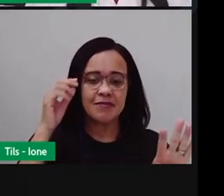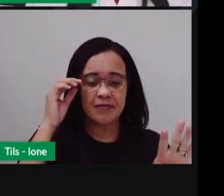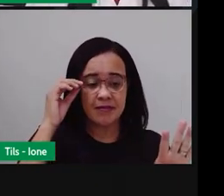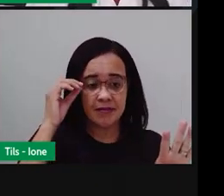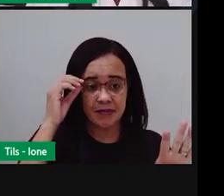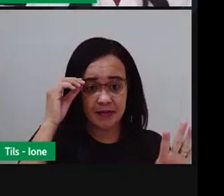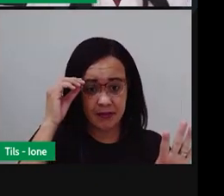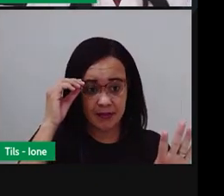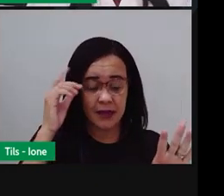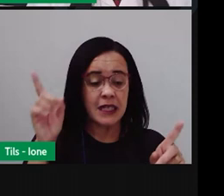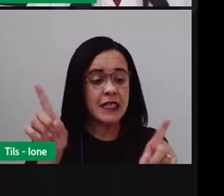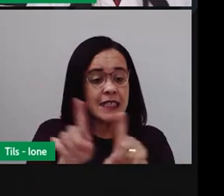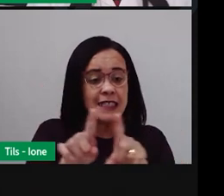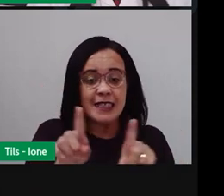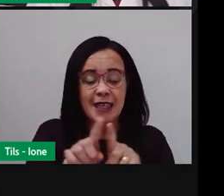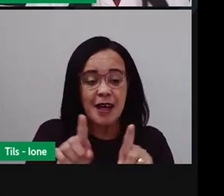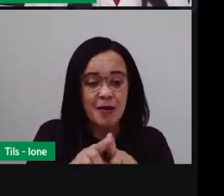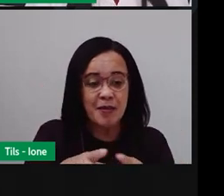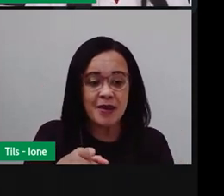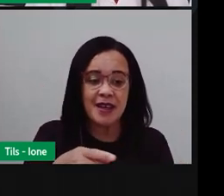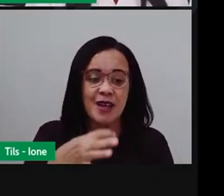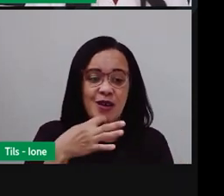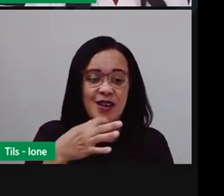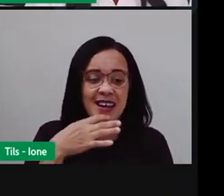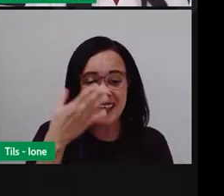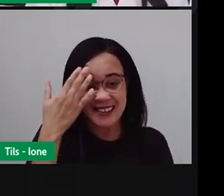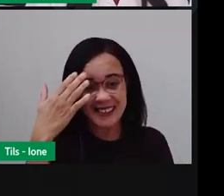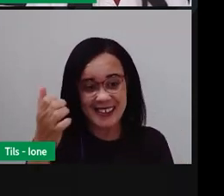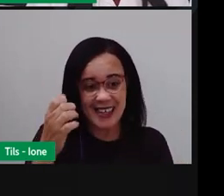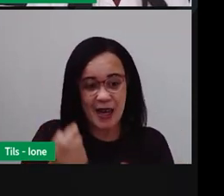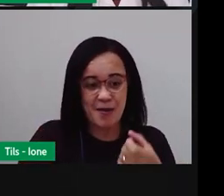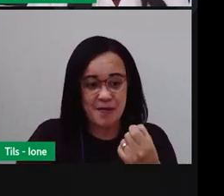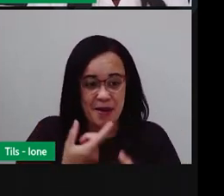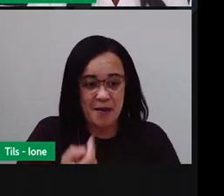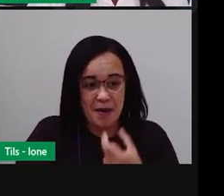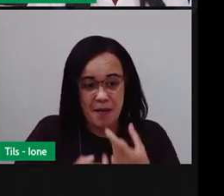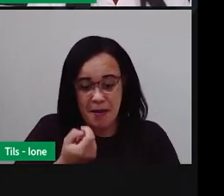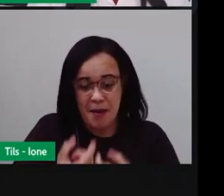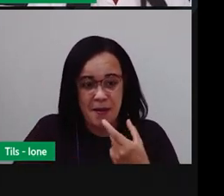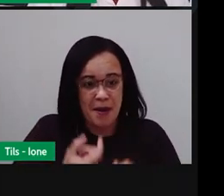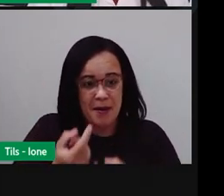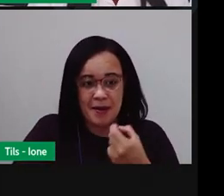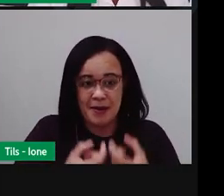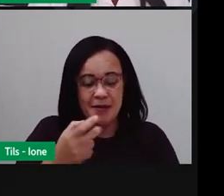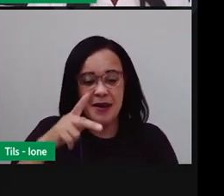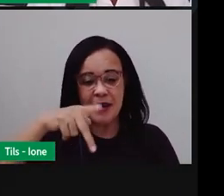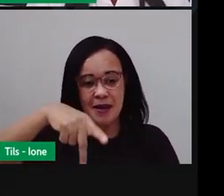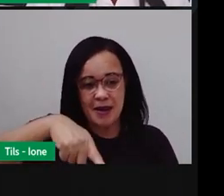Tem também a pipoca. Ó, pipoca.